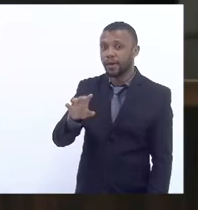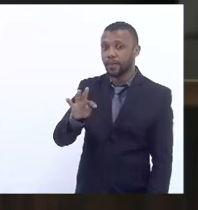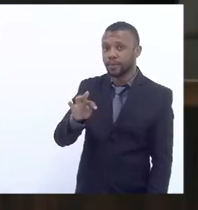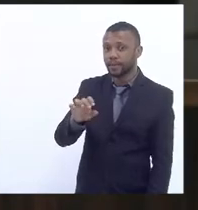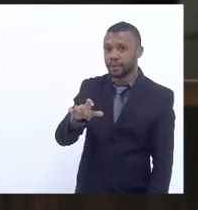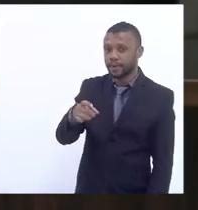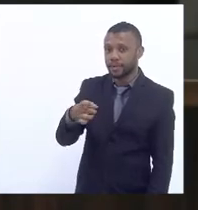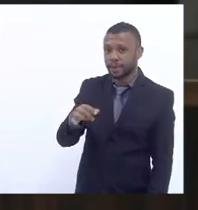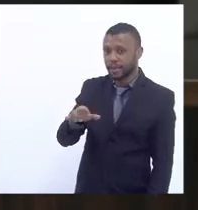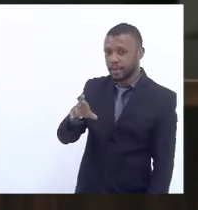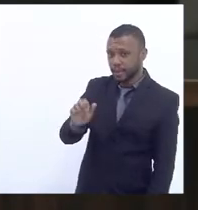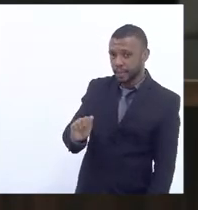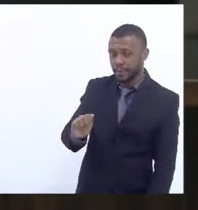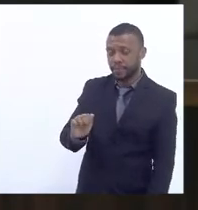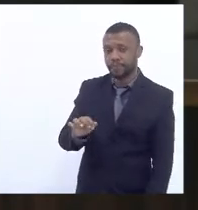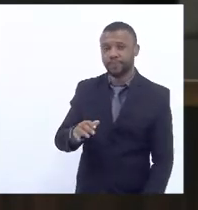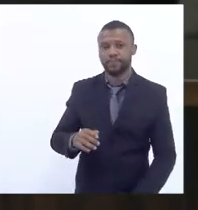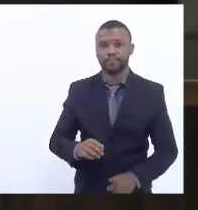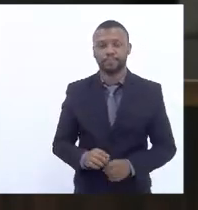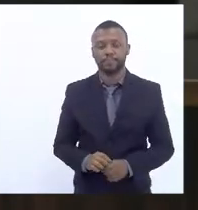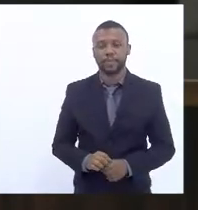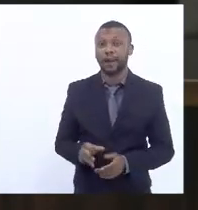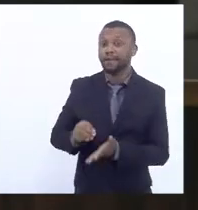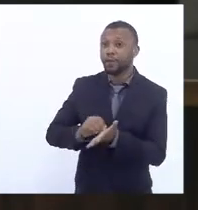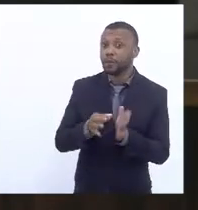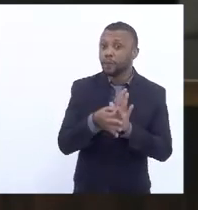favorável. Deputado Chico Machado.